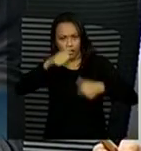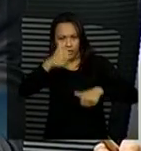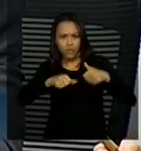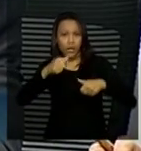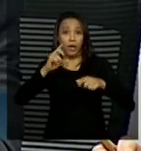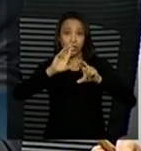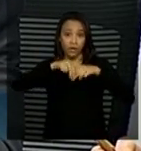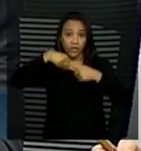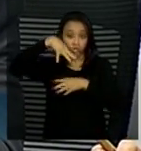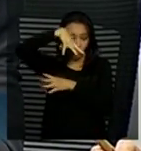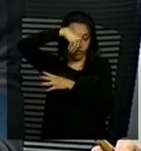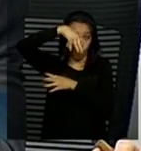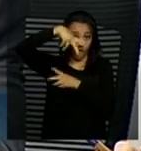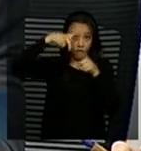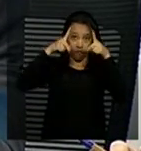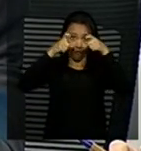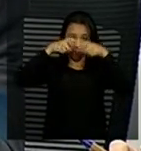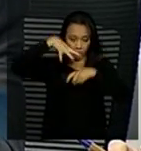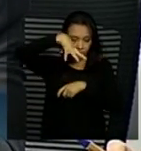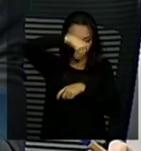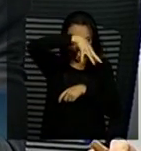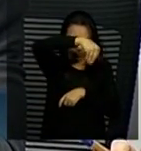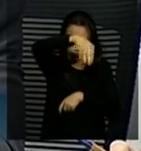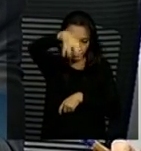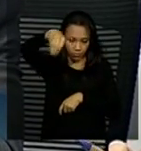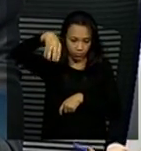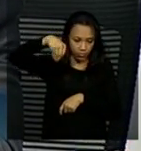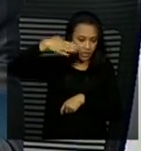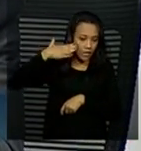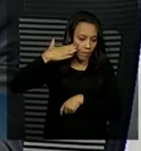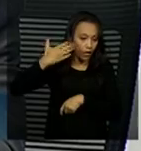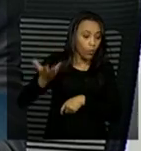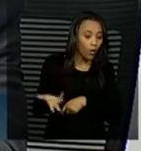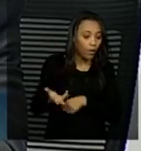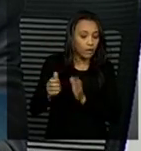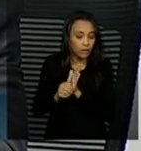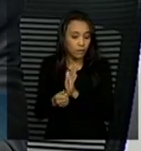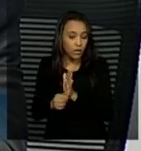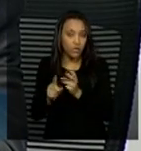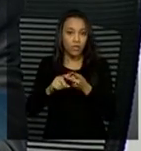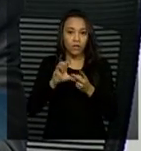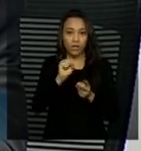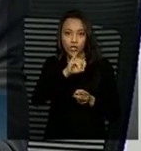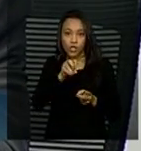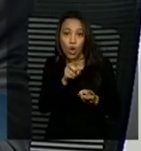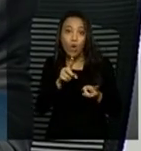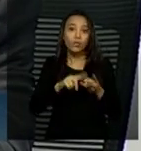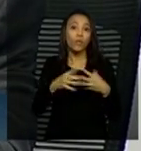imagens, não é possível discernir entre diferentes cultivos anuais.